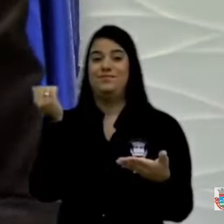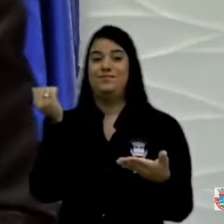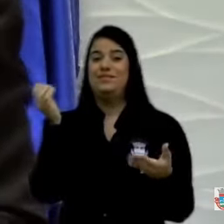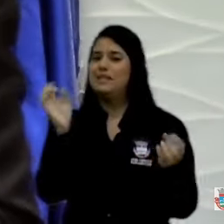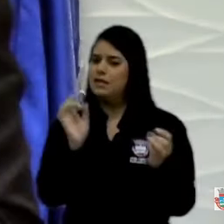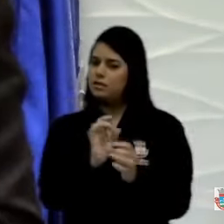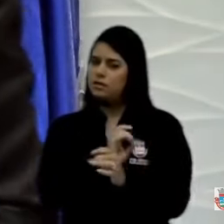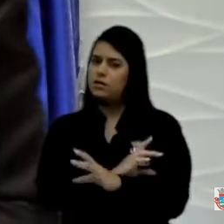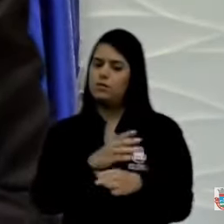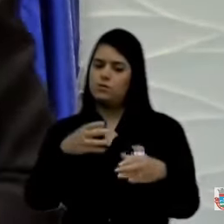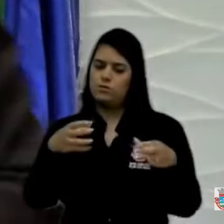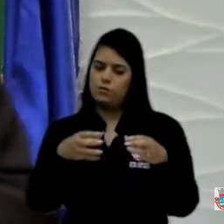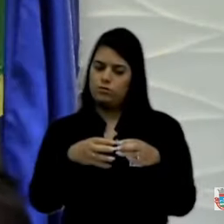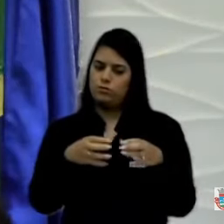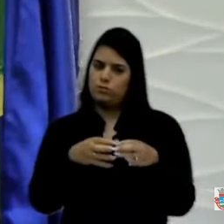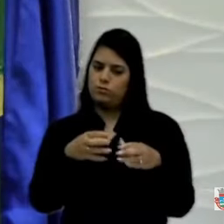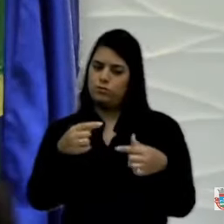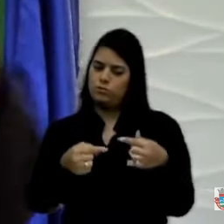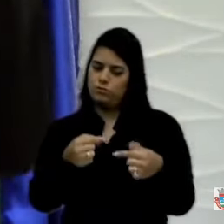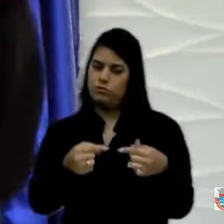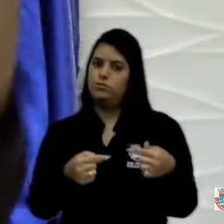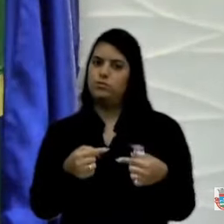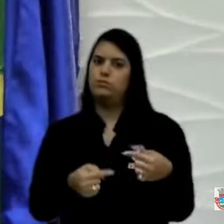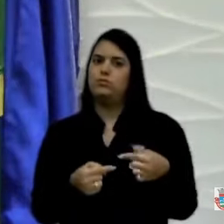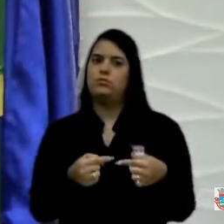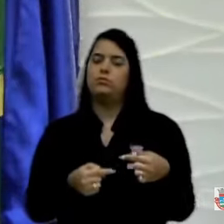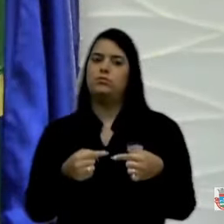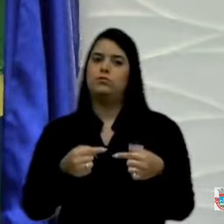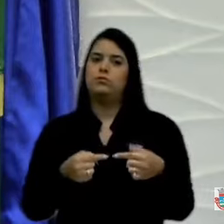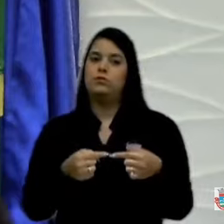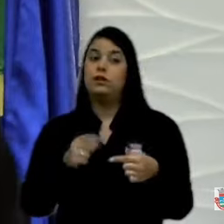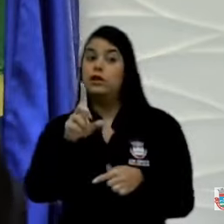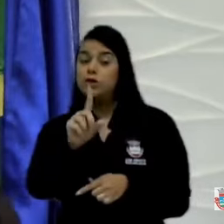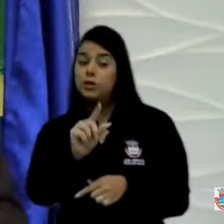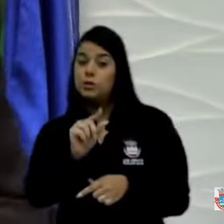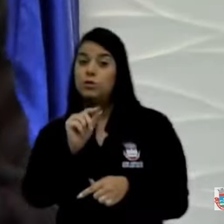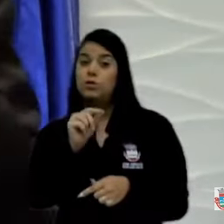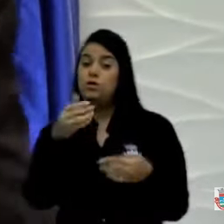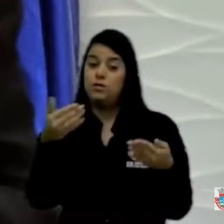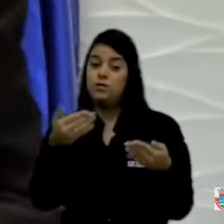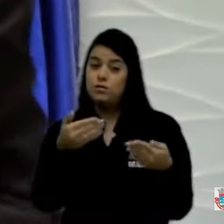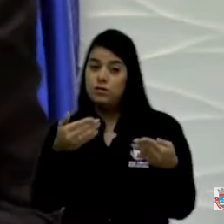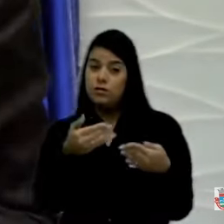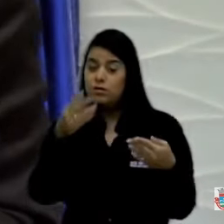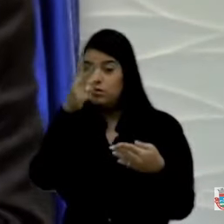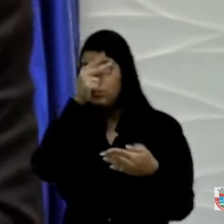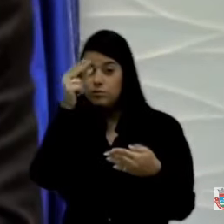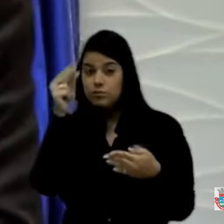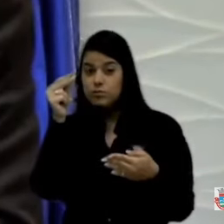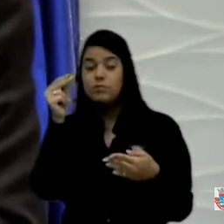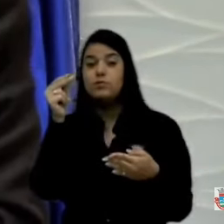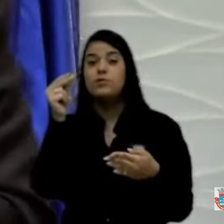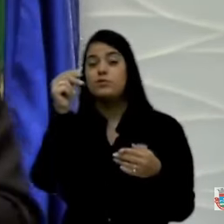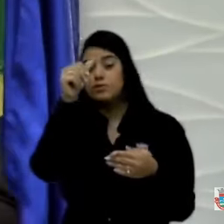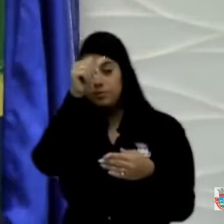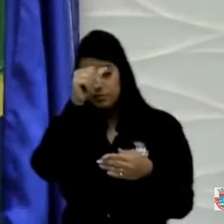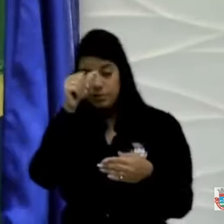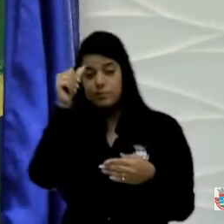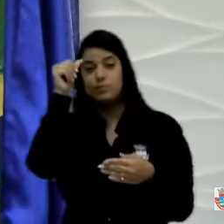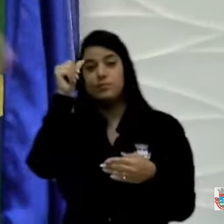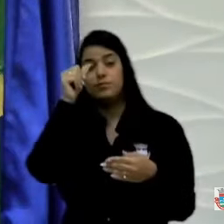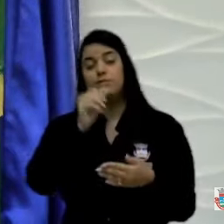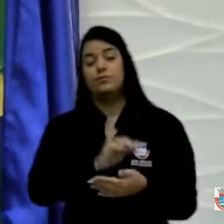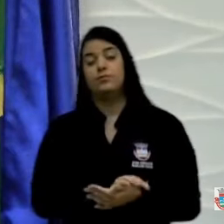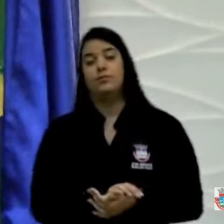o grupo do retrocesso e colocar uma pessoa que está fazendo a diferença no nosso município, que é o